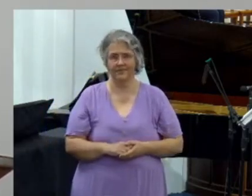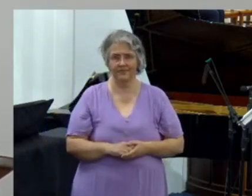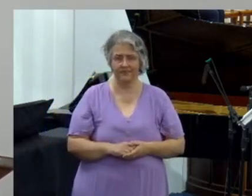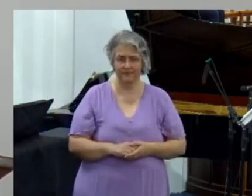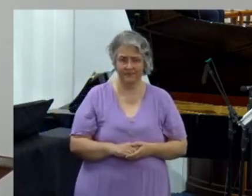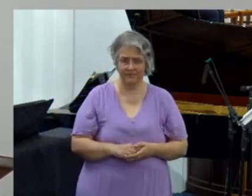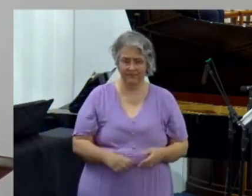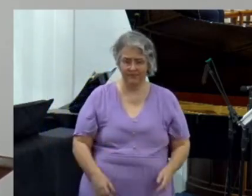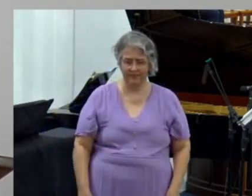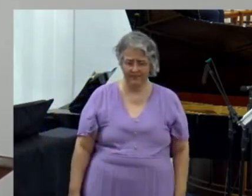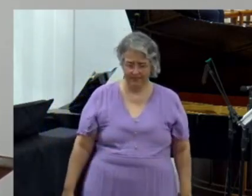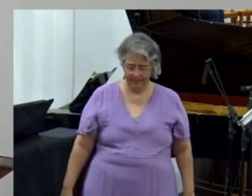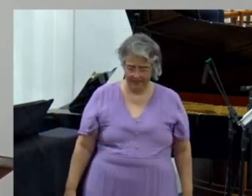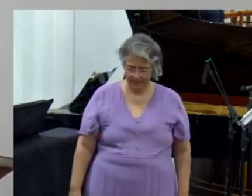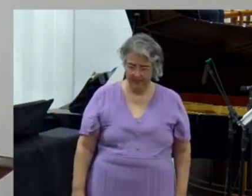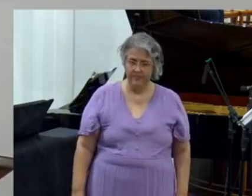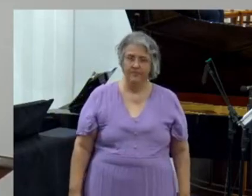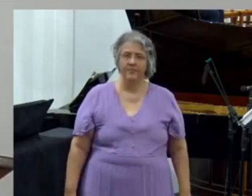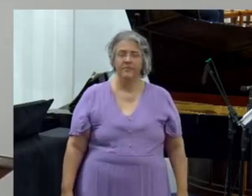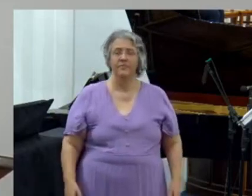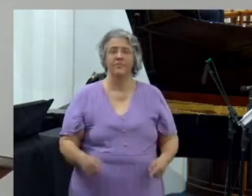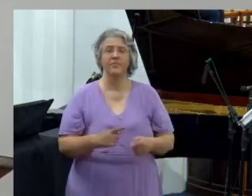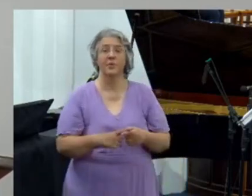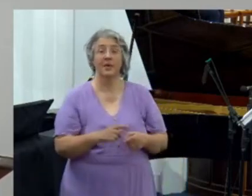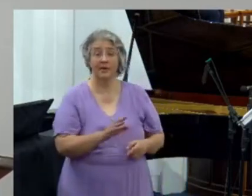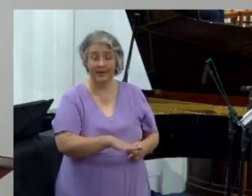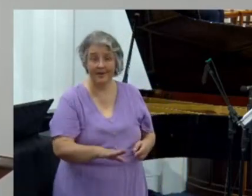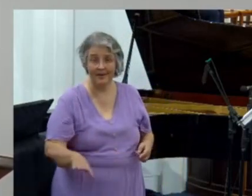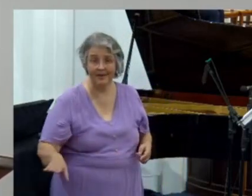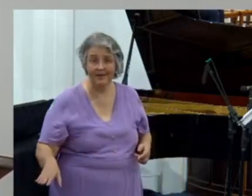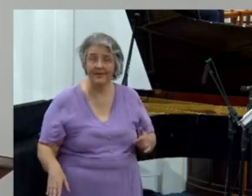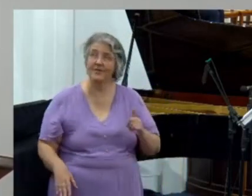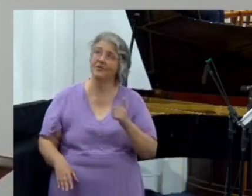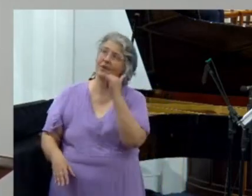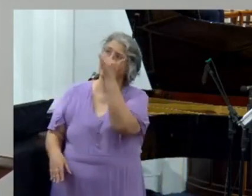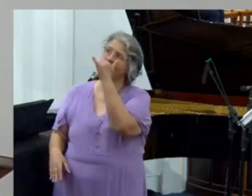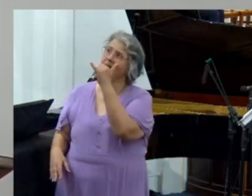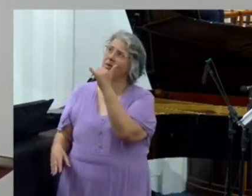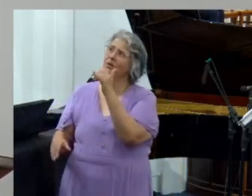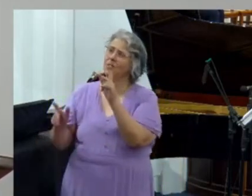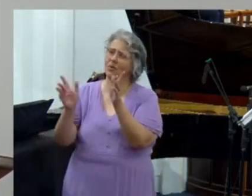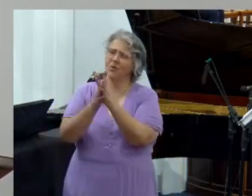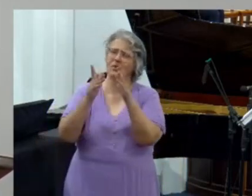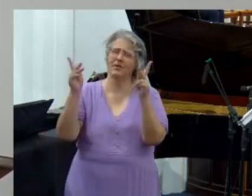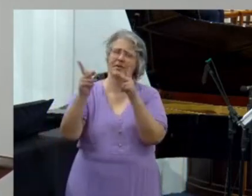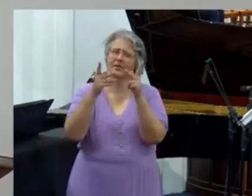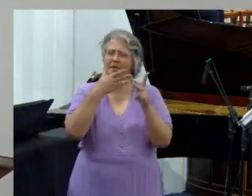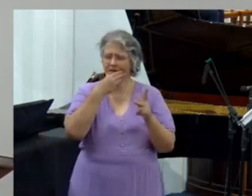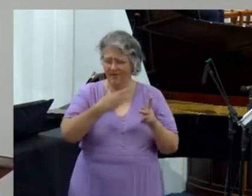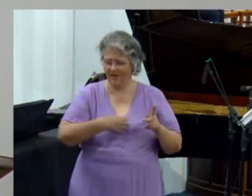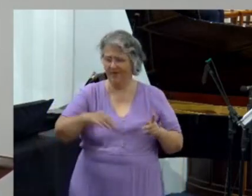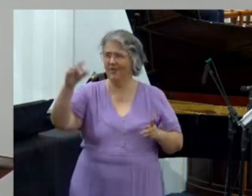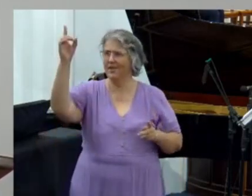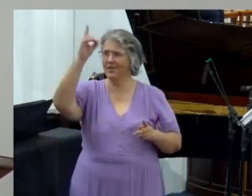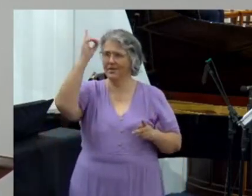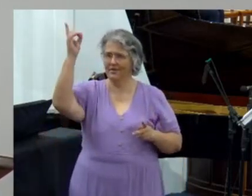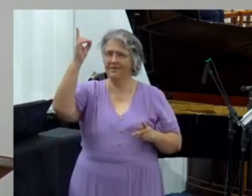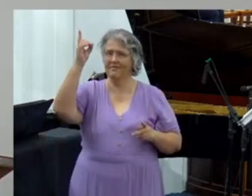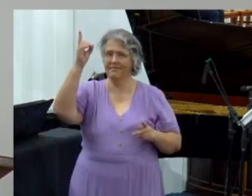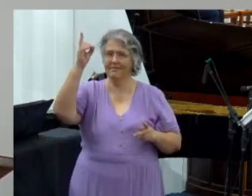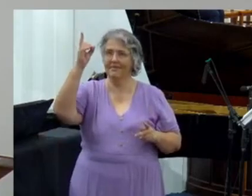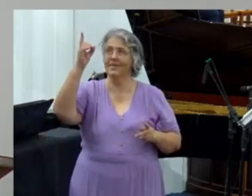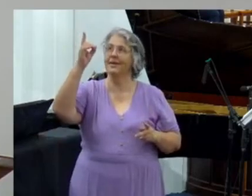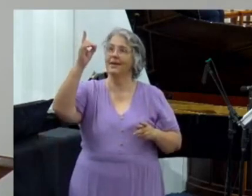isso. Porque quando as crianças falam Hosana ao filho de Davi, ele fala: é aquilo que Deus um dia tiraria da boca